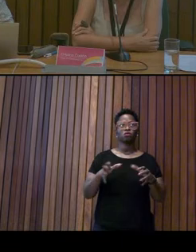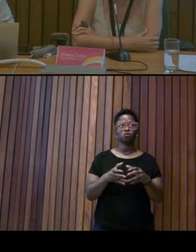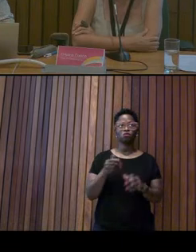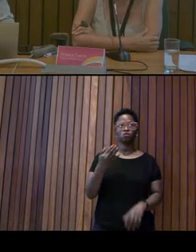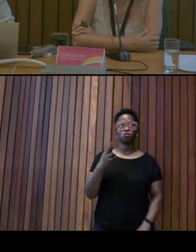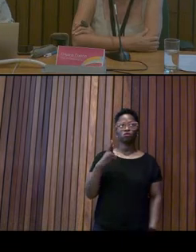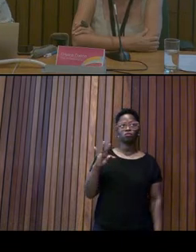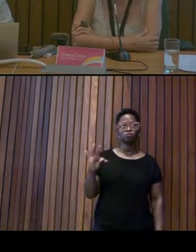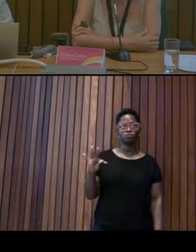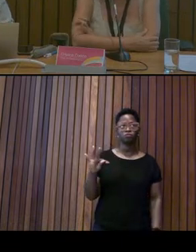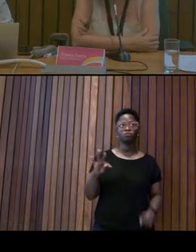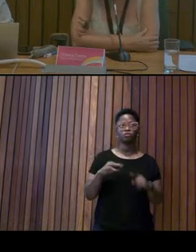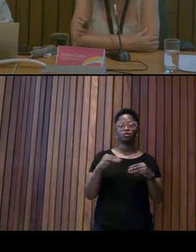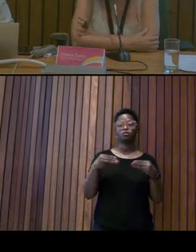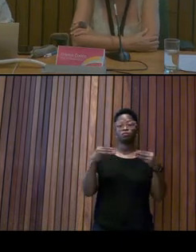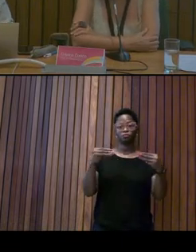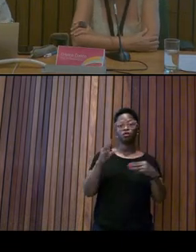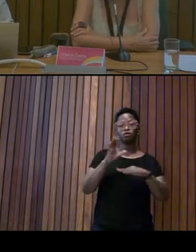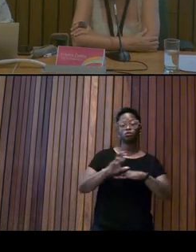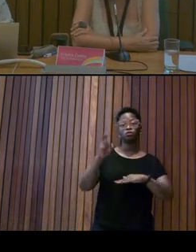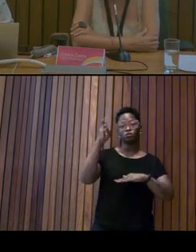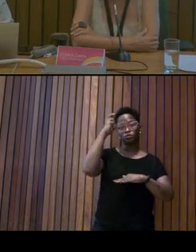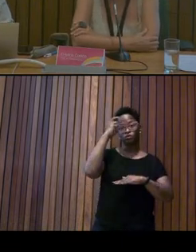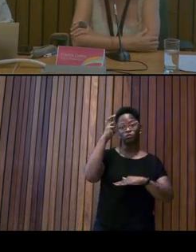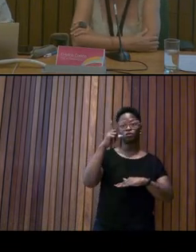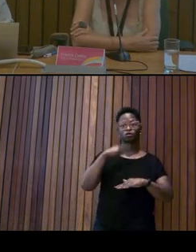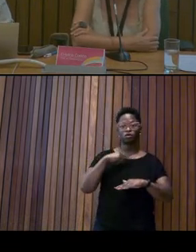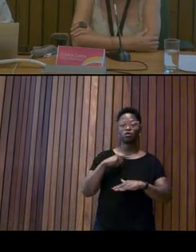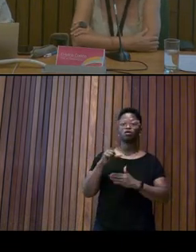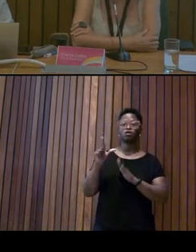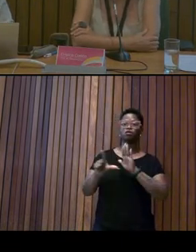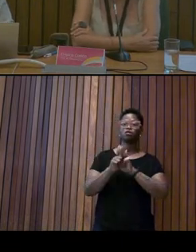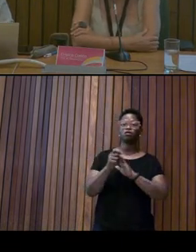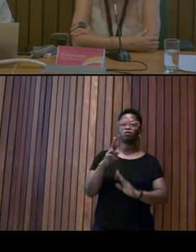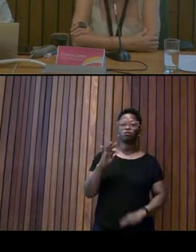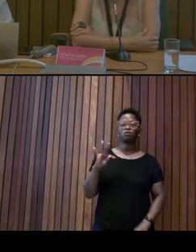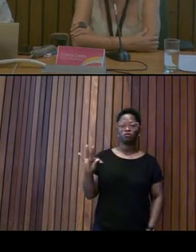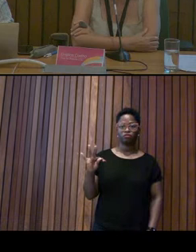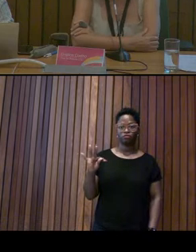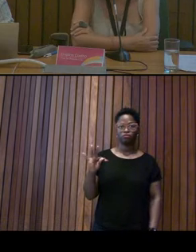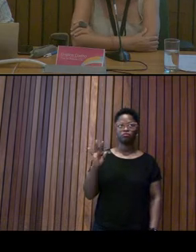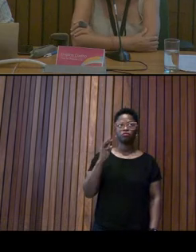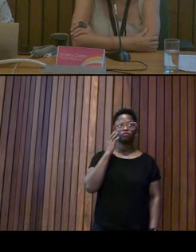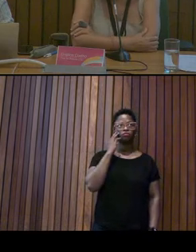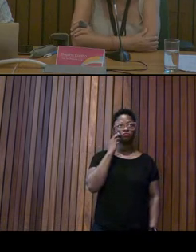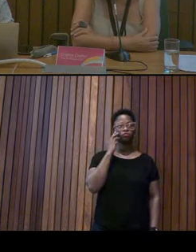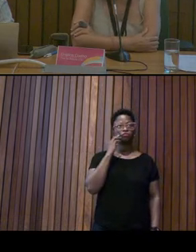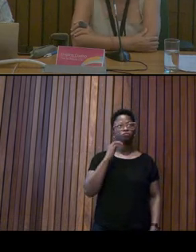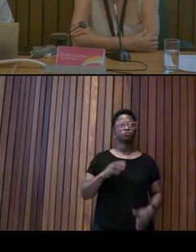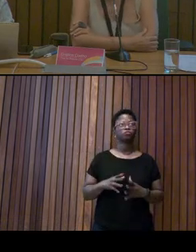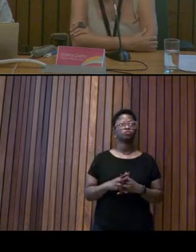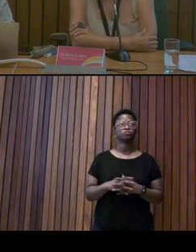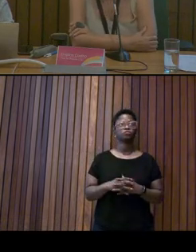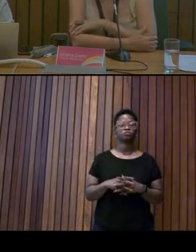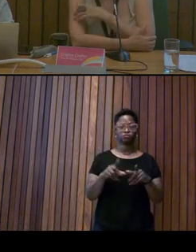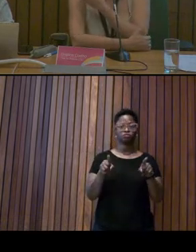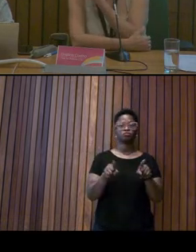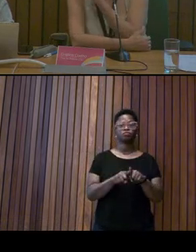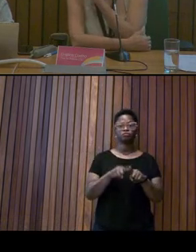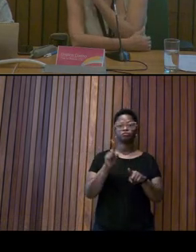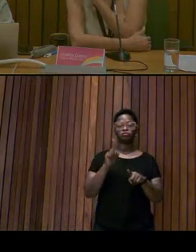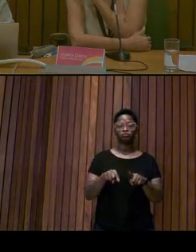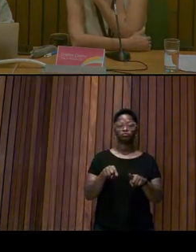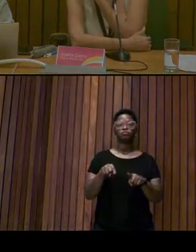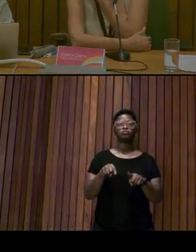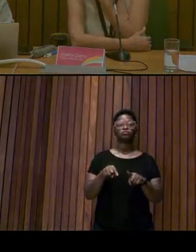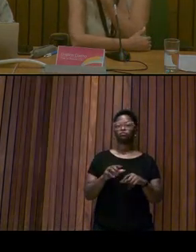Concremate, né, e Ministério da Cultura, foi via Lei Rouanet também. E a gestão é também Lei de